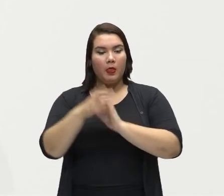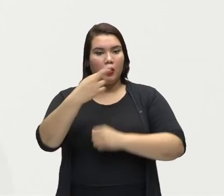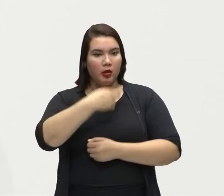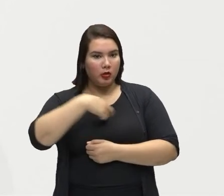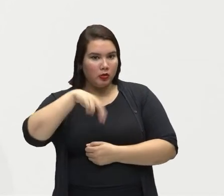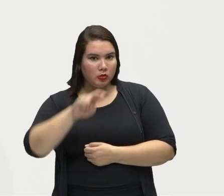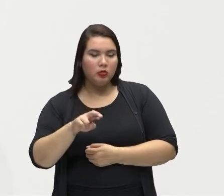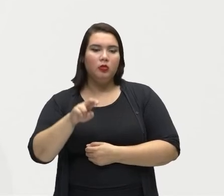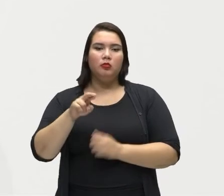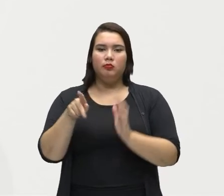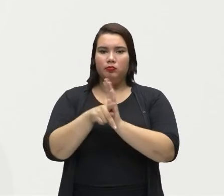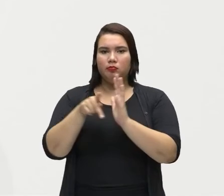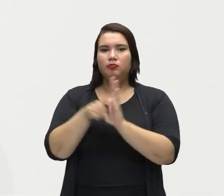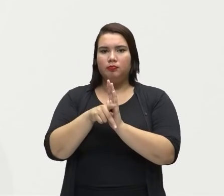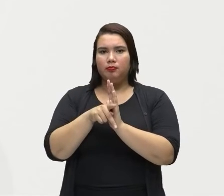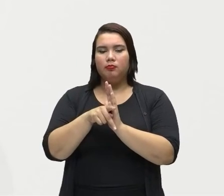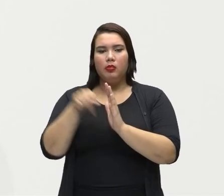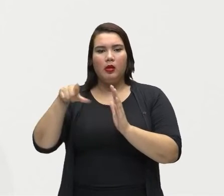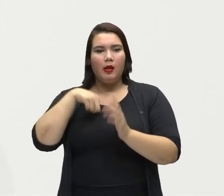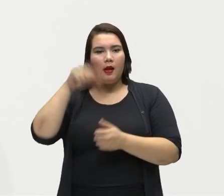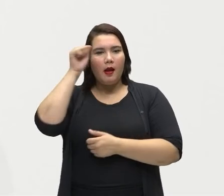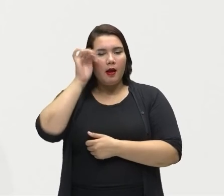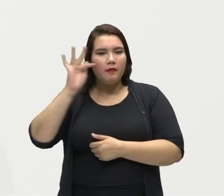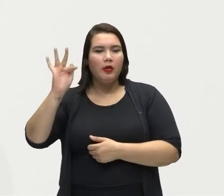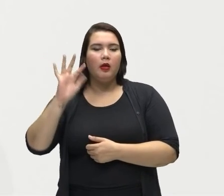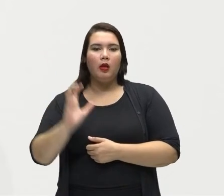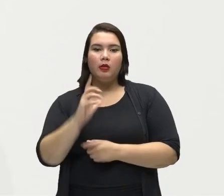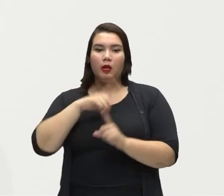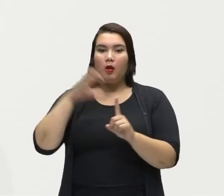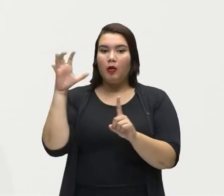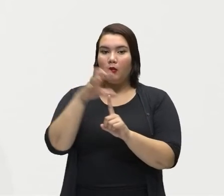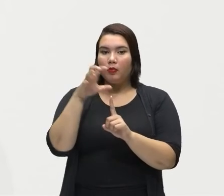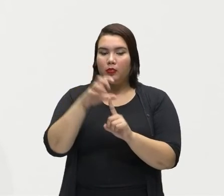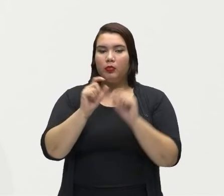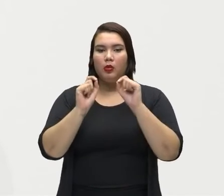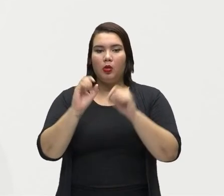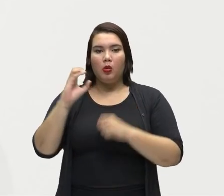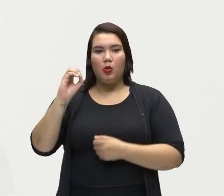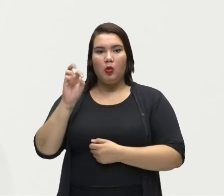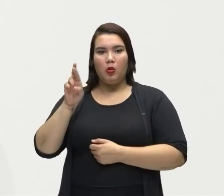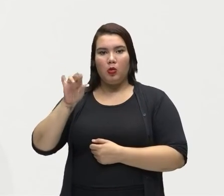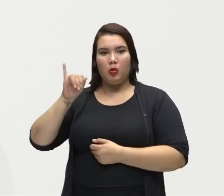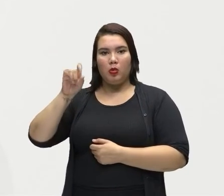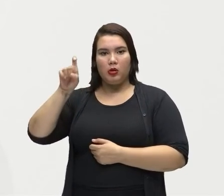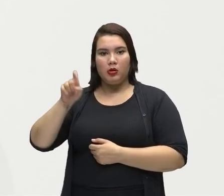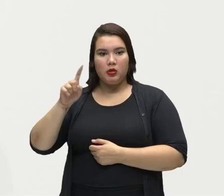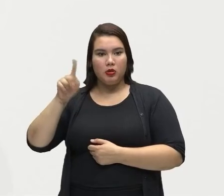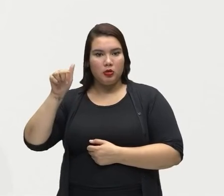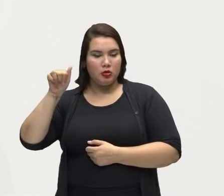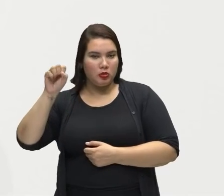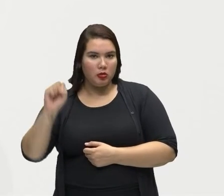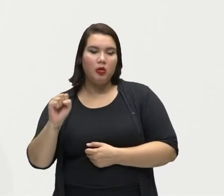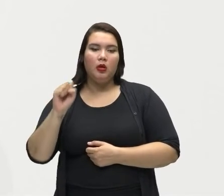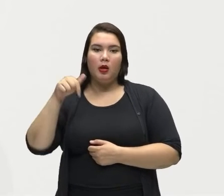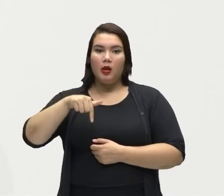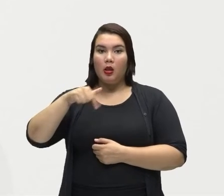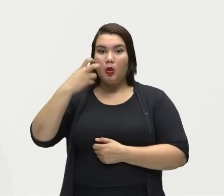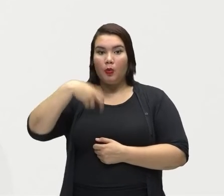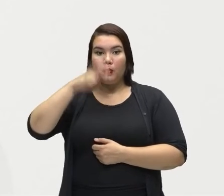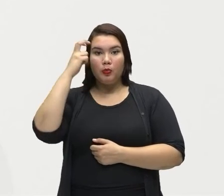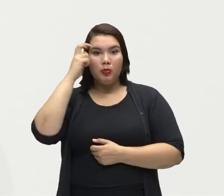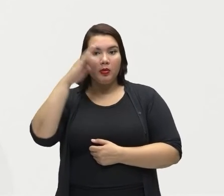essa influência dessas religiões africanas, a influência dos orixás aqui dentro da cultura brasileira,